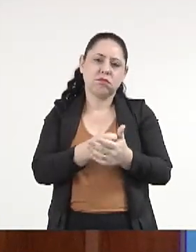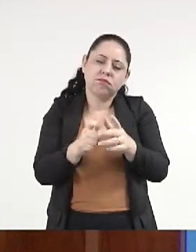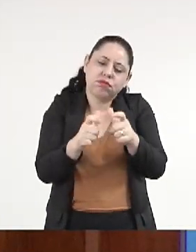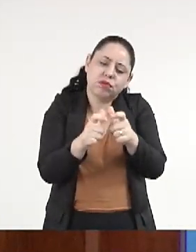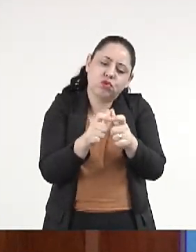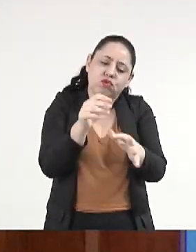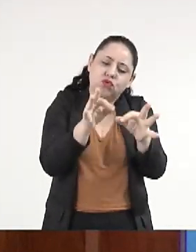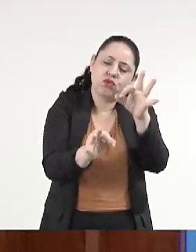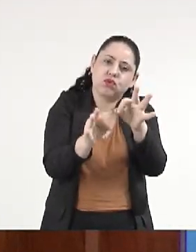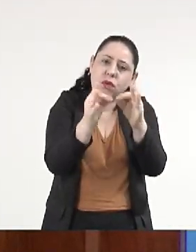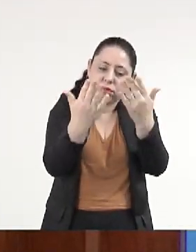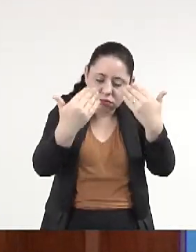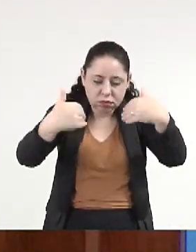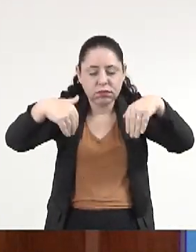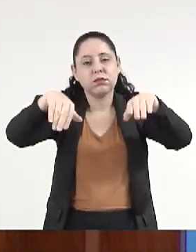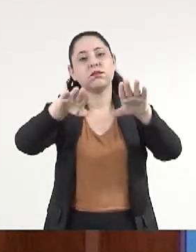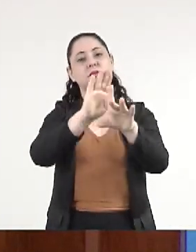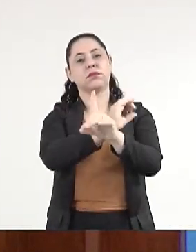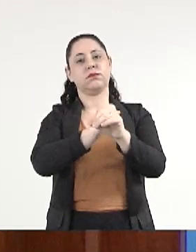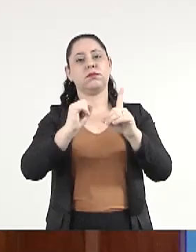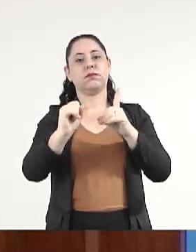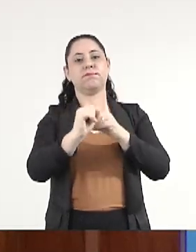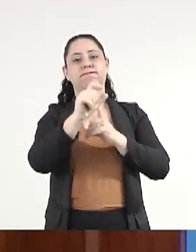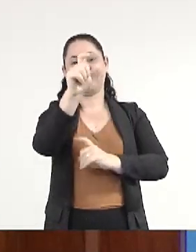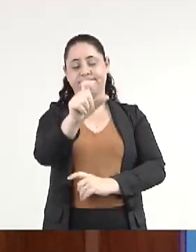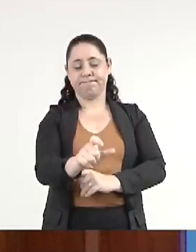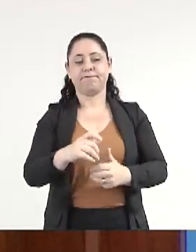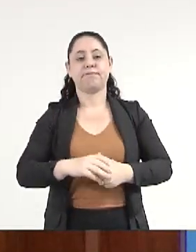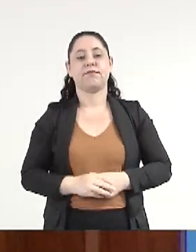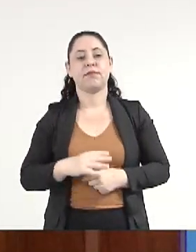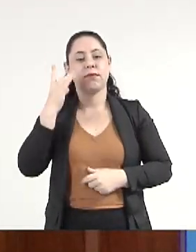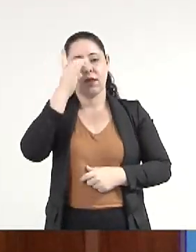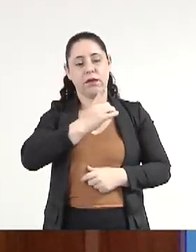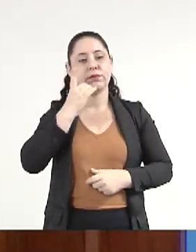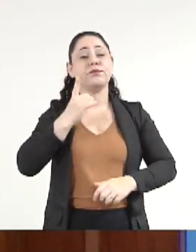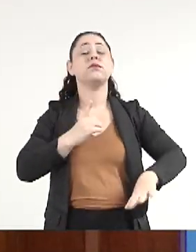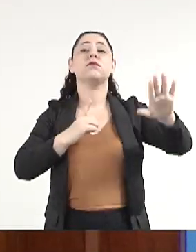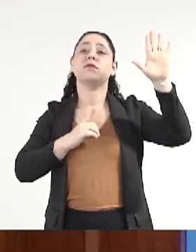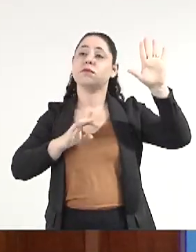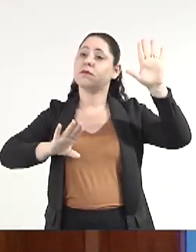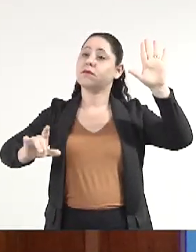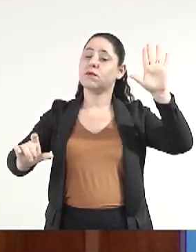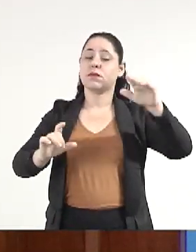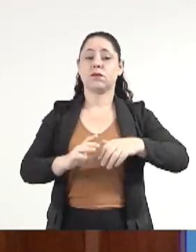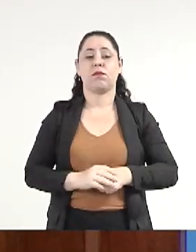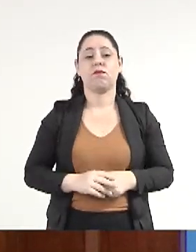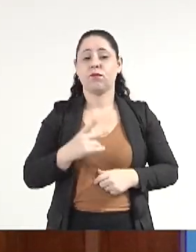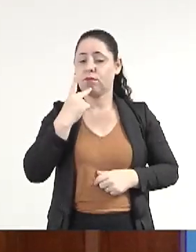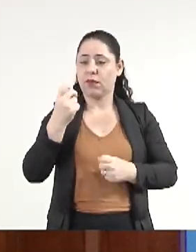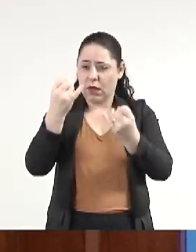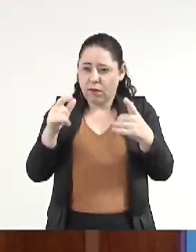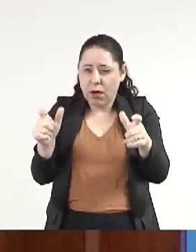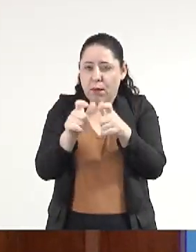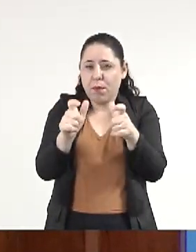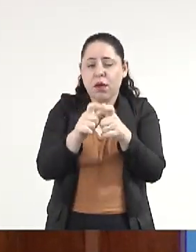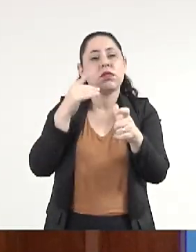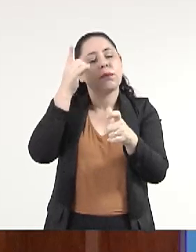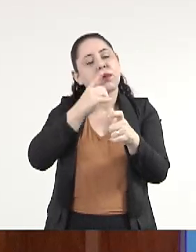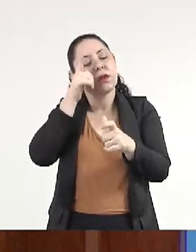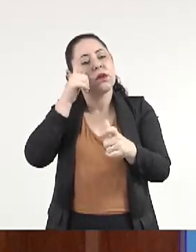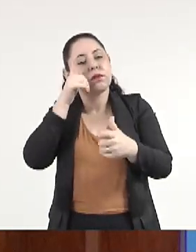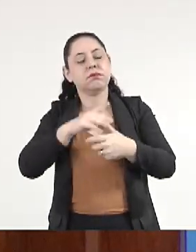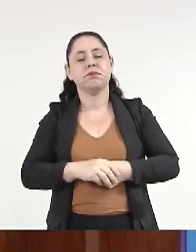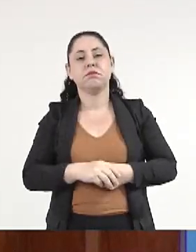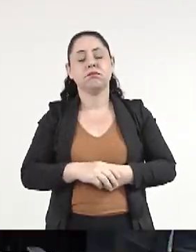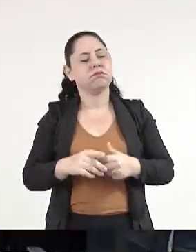de justiça e de igualdade social para essas pessoas. Deputado, uma parte. Pois não? É coisa curta, minha querida deputada. Primeiro,